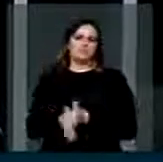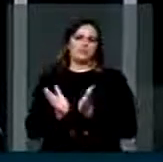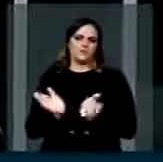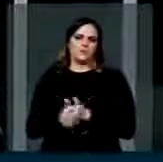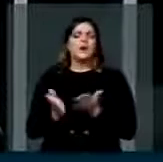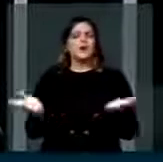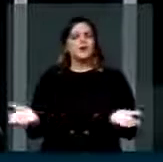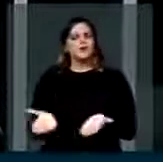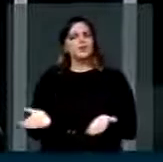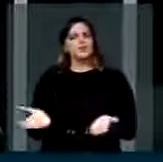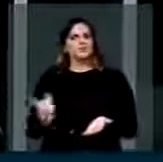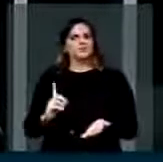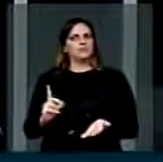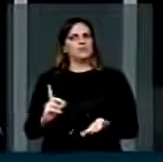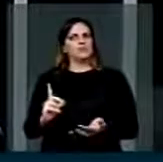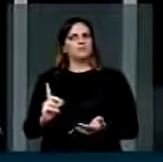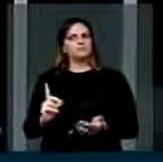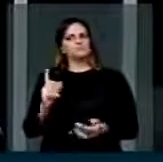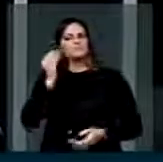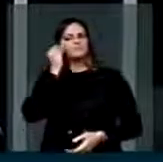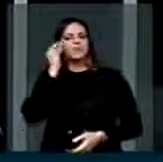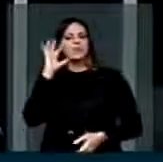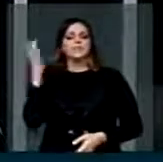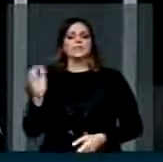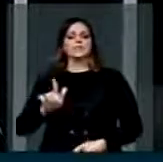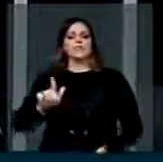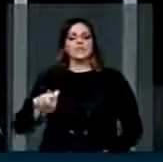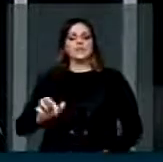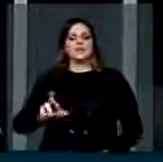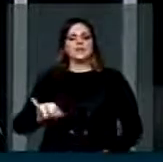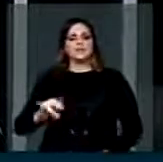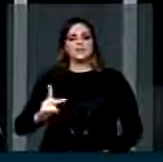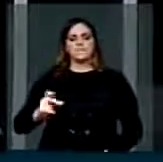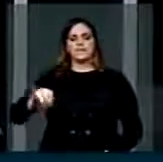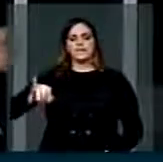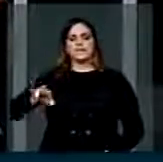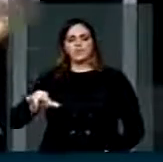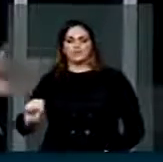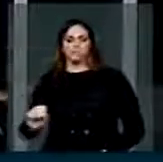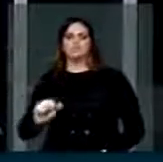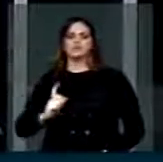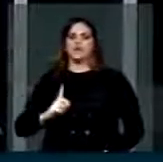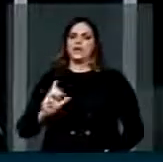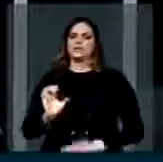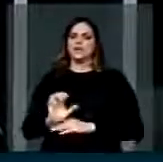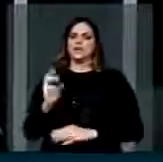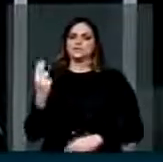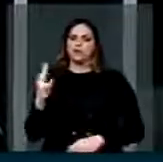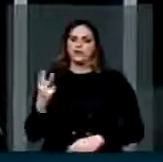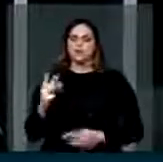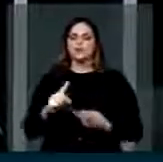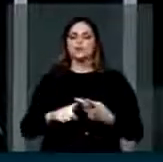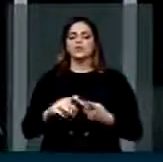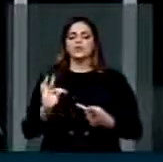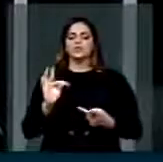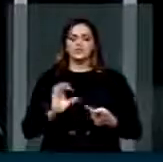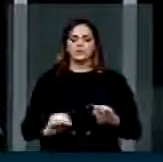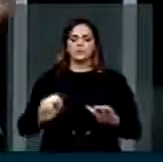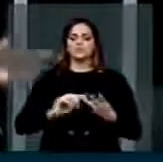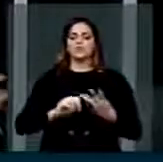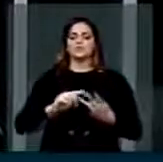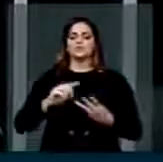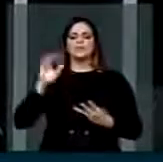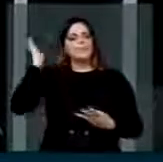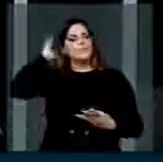estamos tratando nesse momento da questão dos garimpeiros, que envolve o estado do Maranhão, o estado de Tocantins, o estado do Pará,